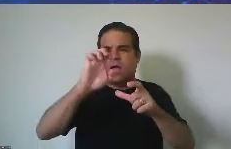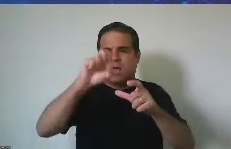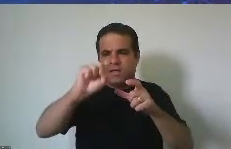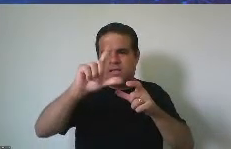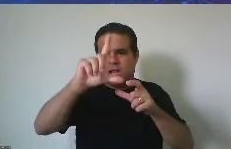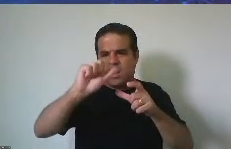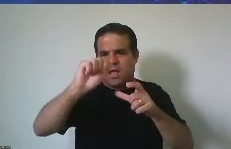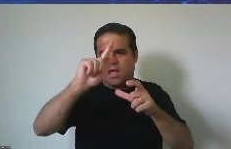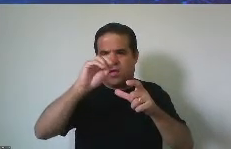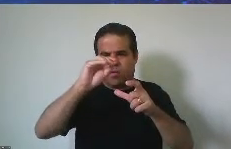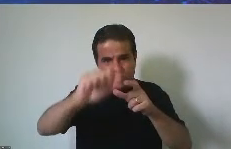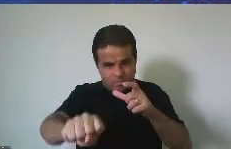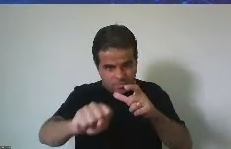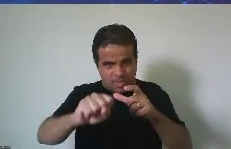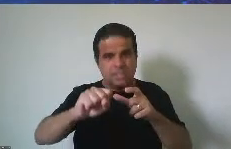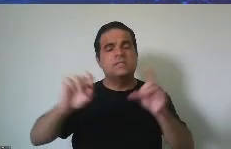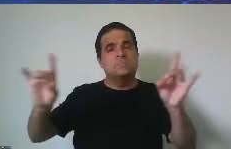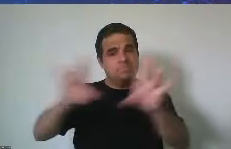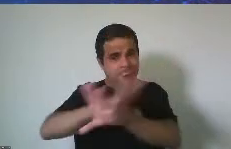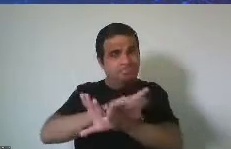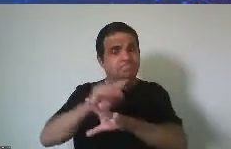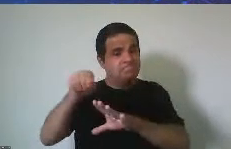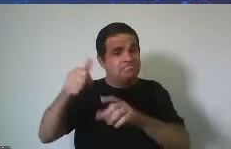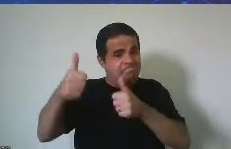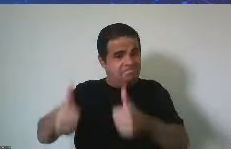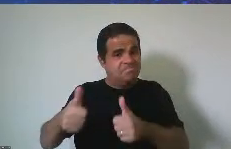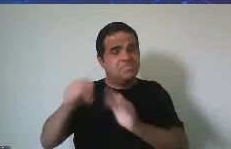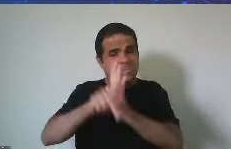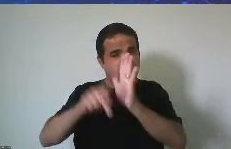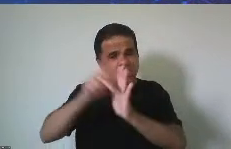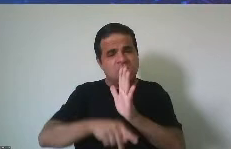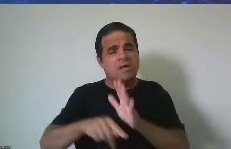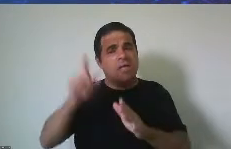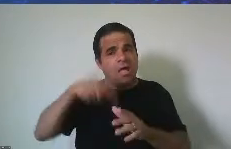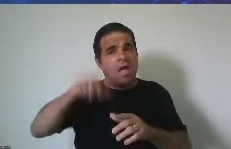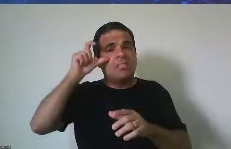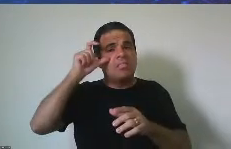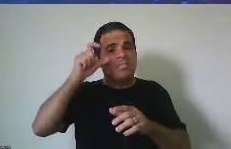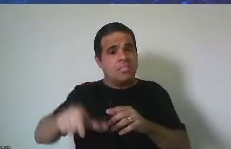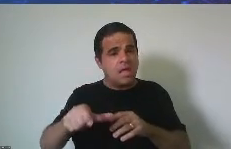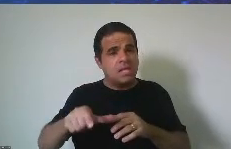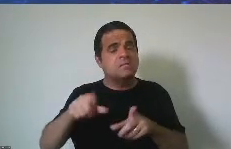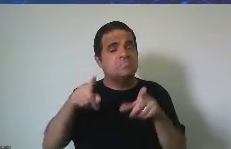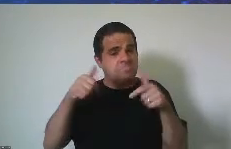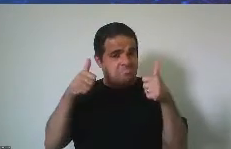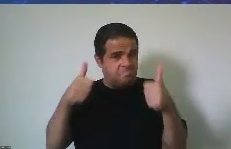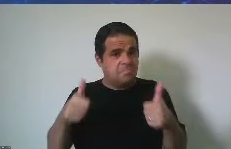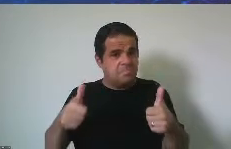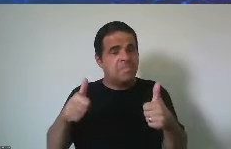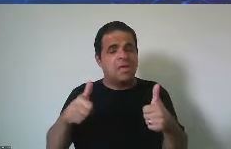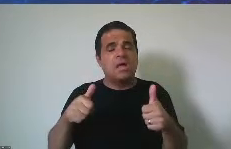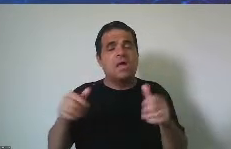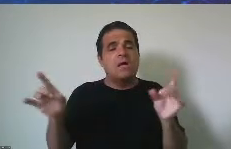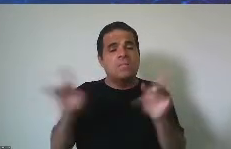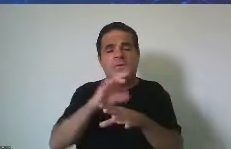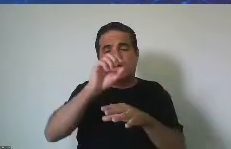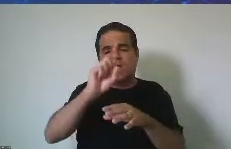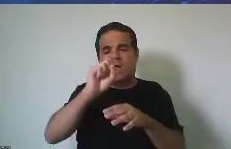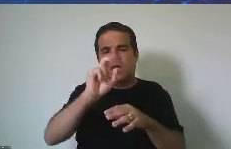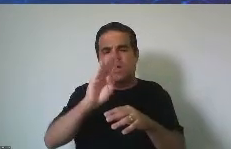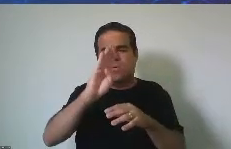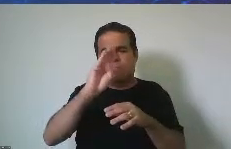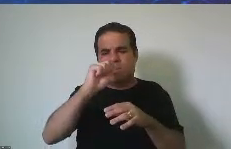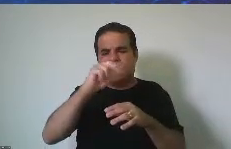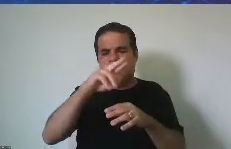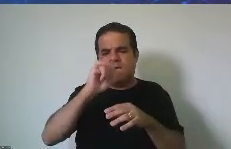Biguaçu um projeto também muito muito interessante um projeto do cabo submarino o maior cálcio